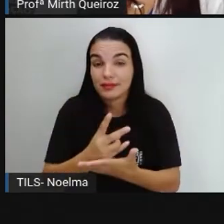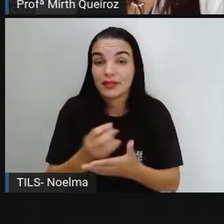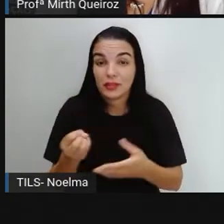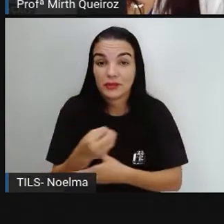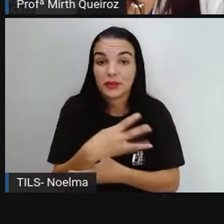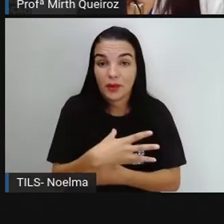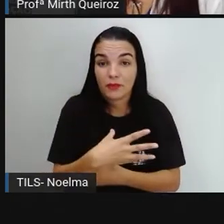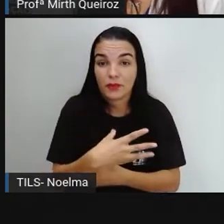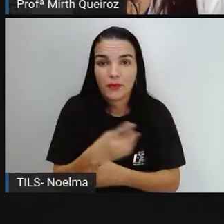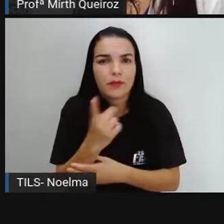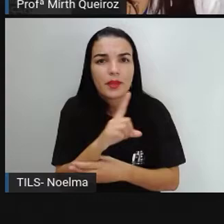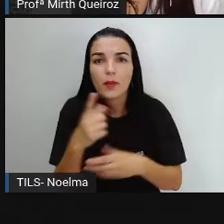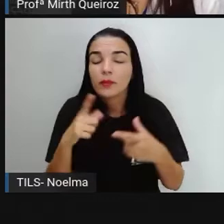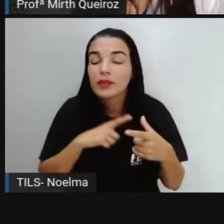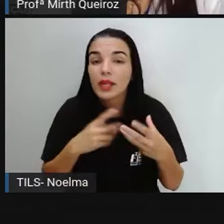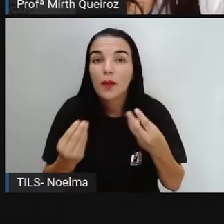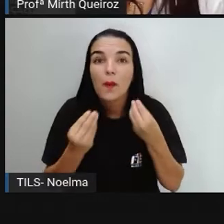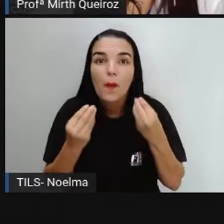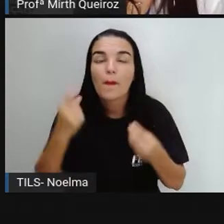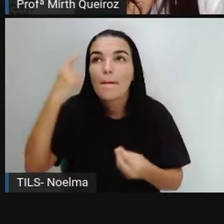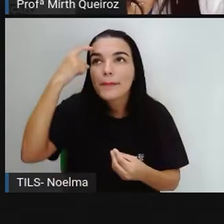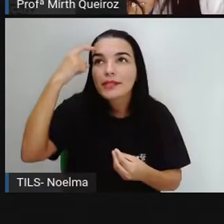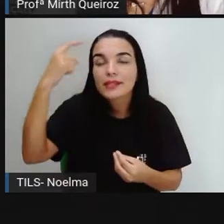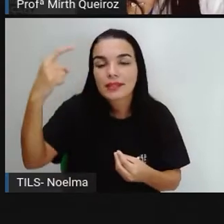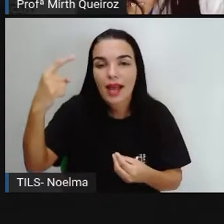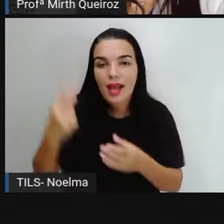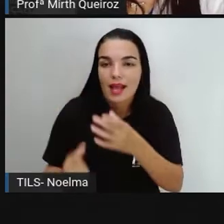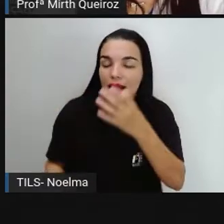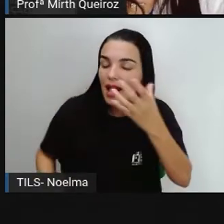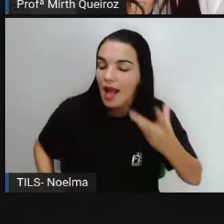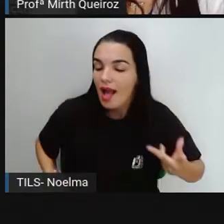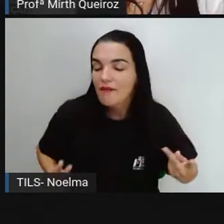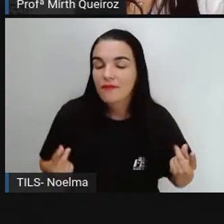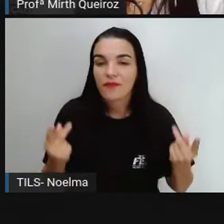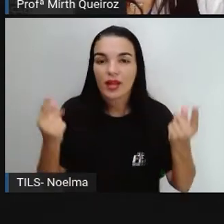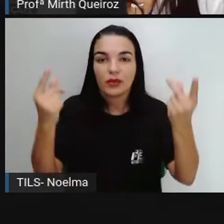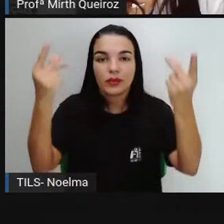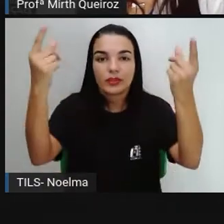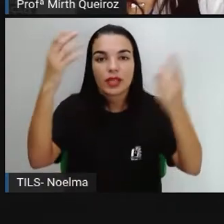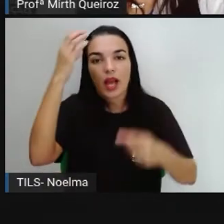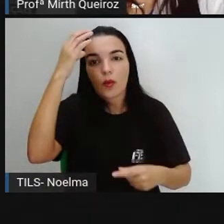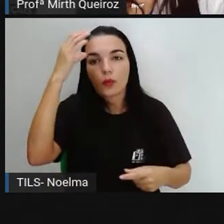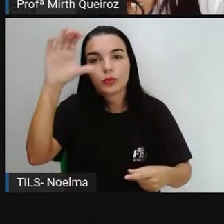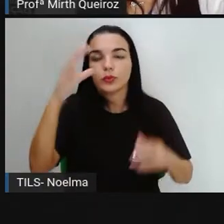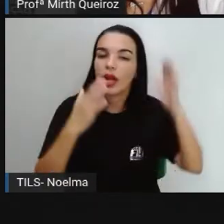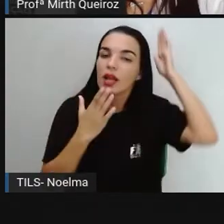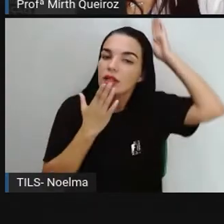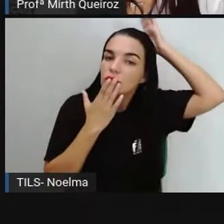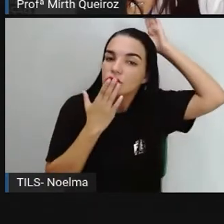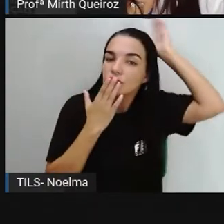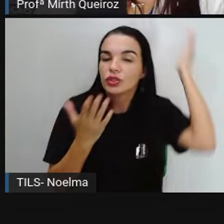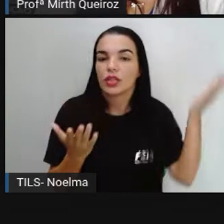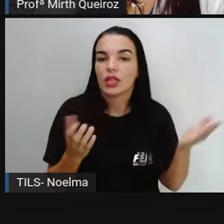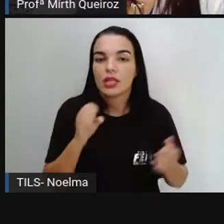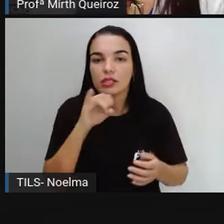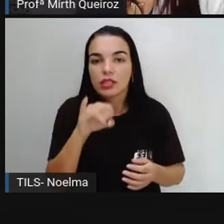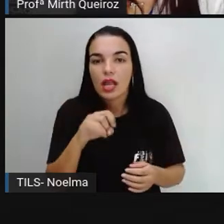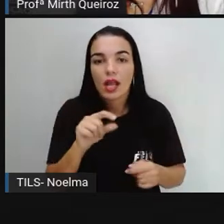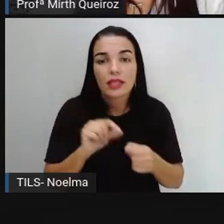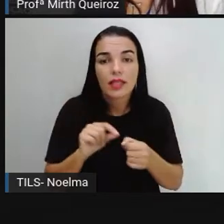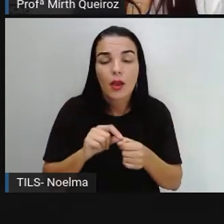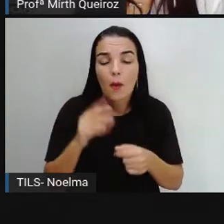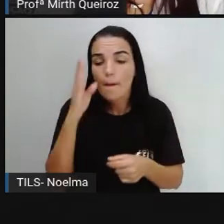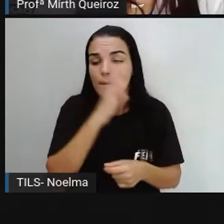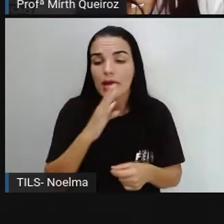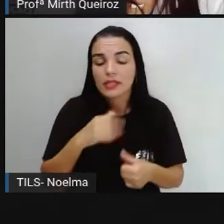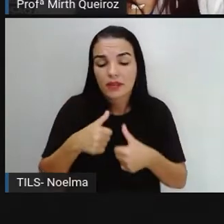gente imaginar o Brasil no futuro sem a riqueza das culturas indígenas. Se isso ocorresse, o